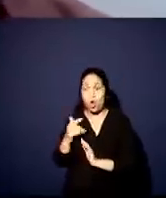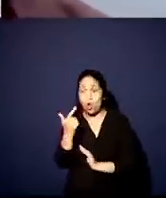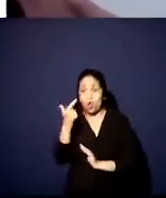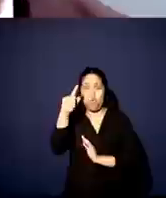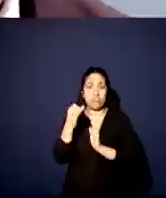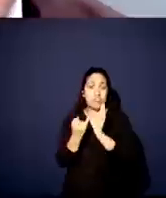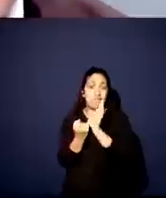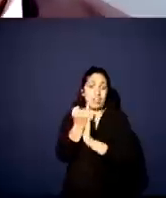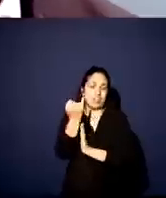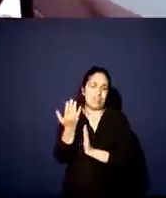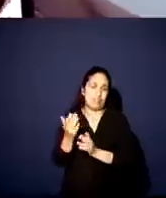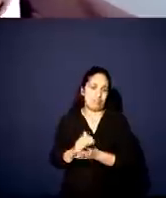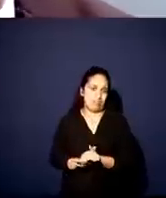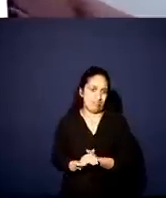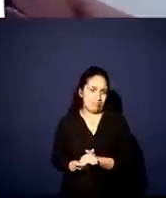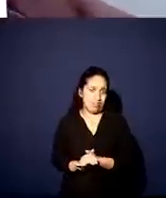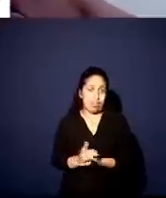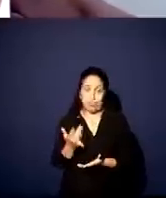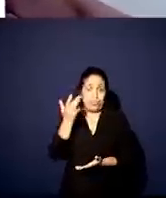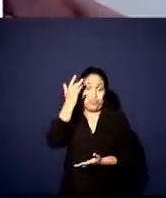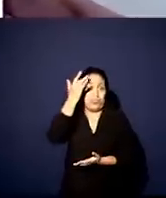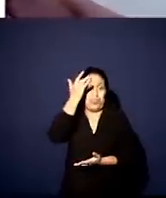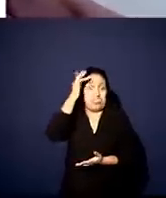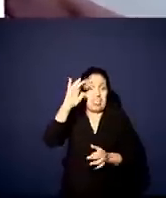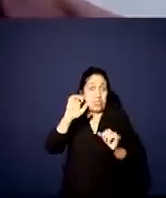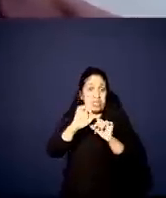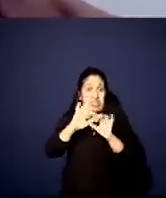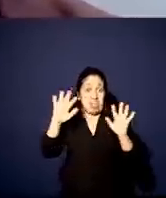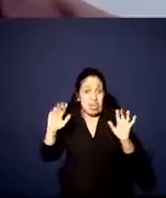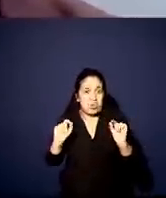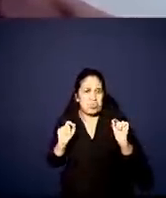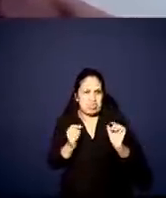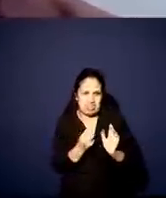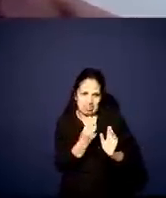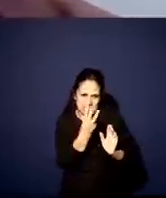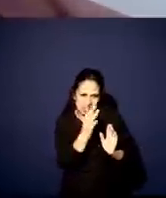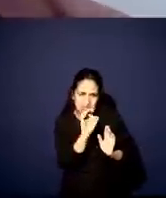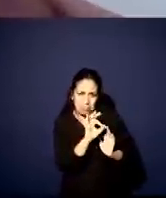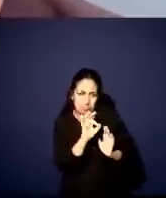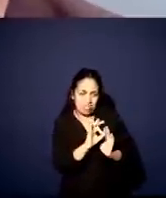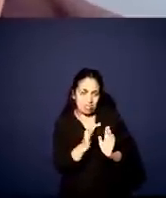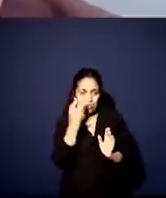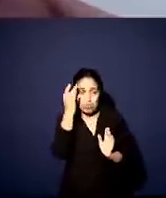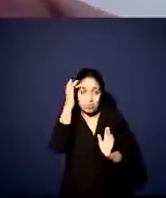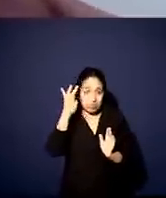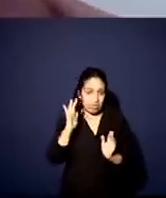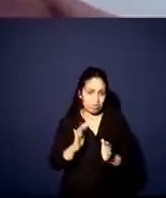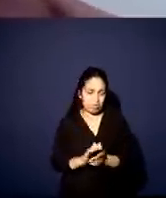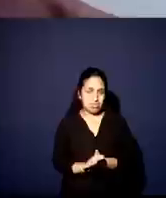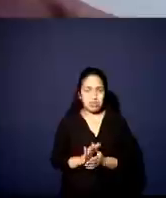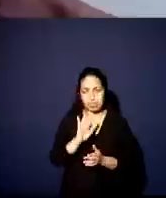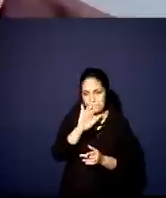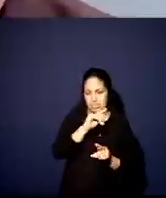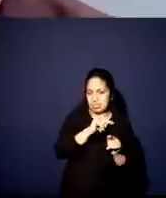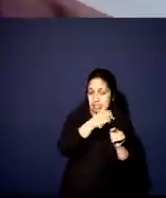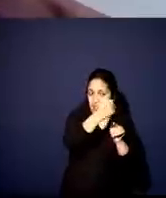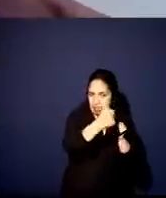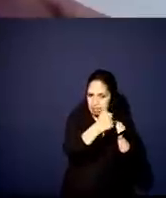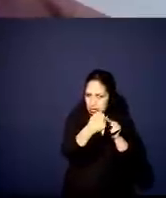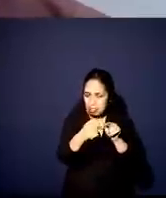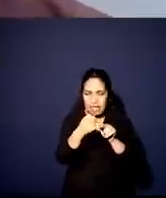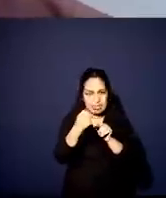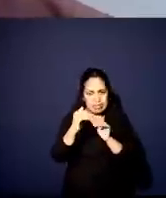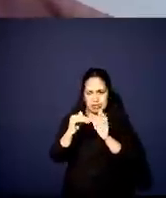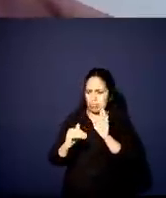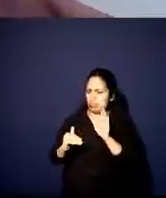inflação. Elas nem têm essa realidade de 3%. Então, eu acho que essas metas estão muito